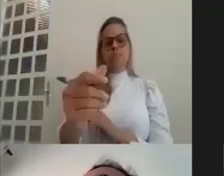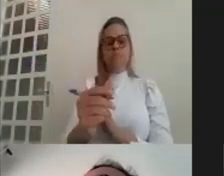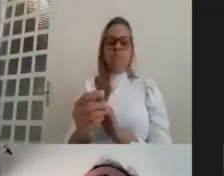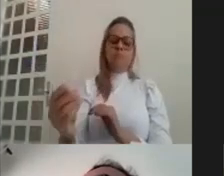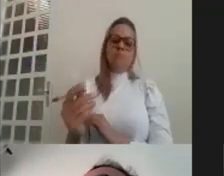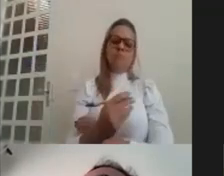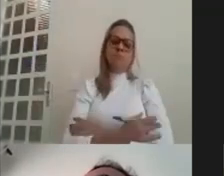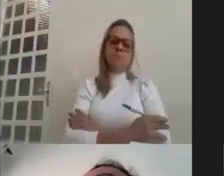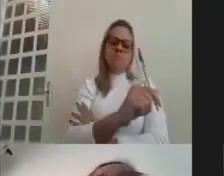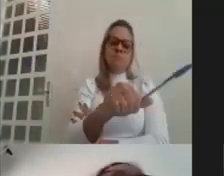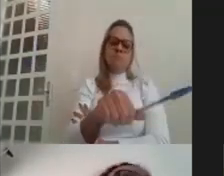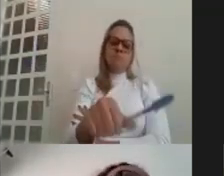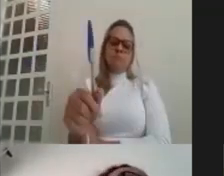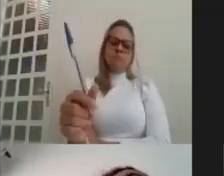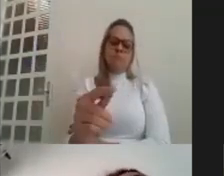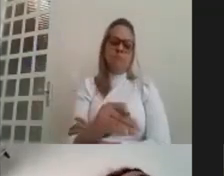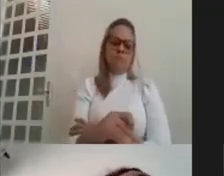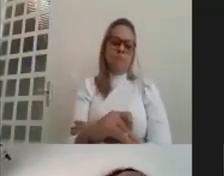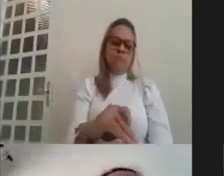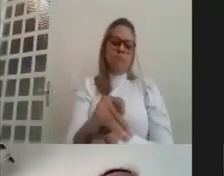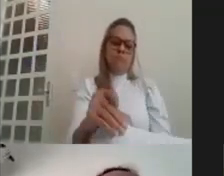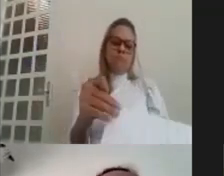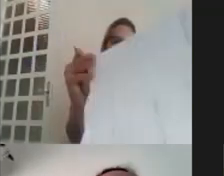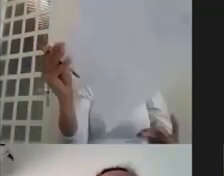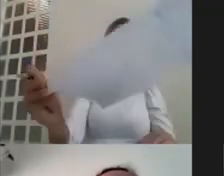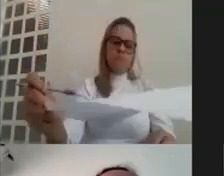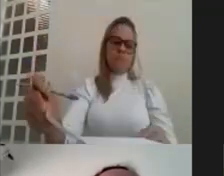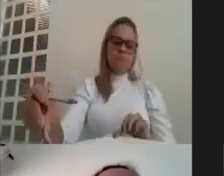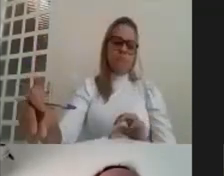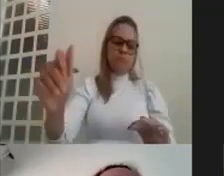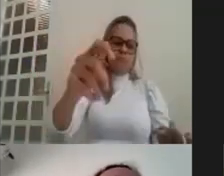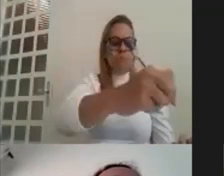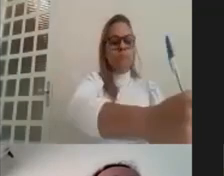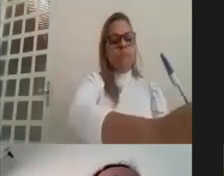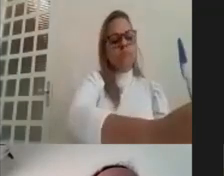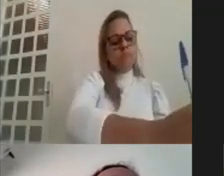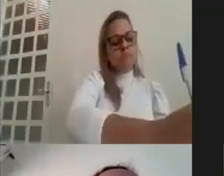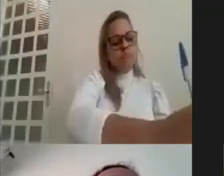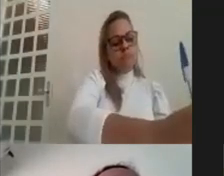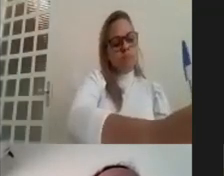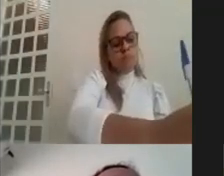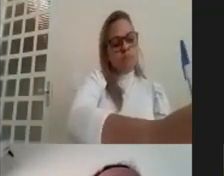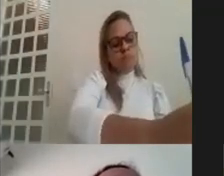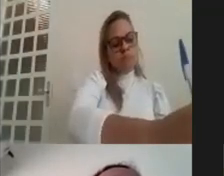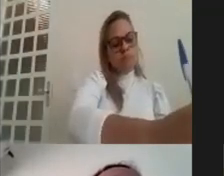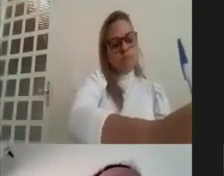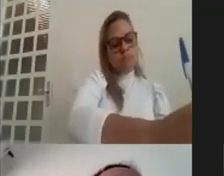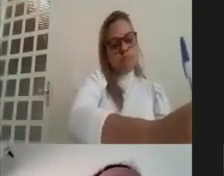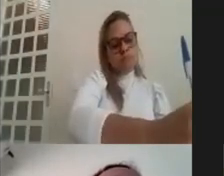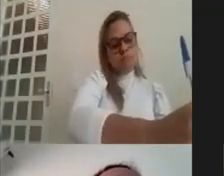com você. Ele está muito bronqueado com você. Está pé da vida com